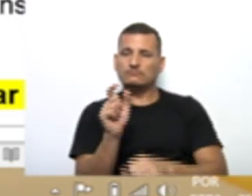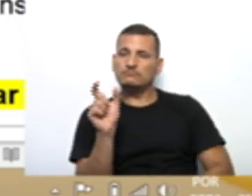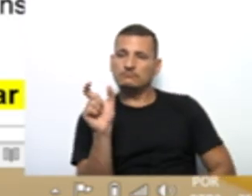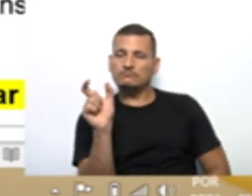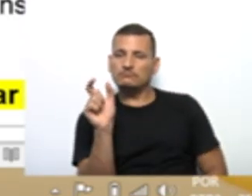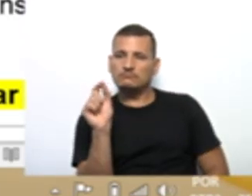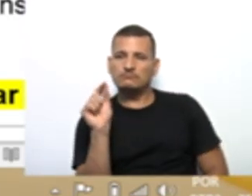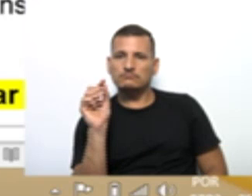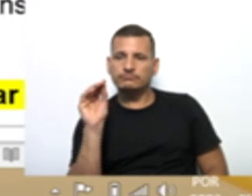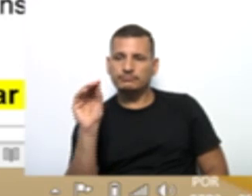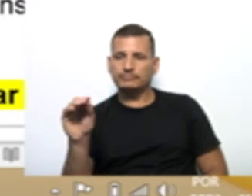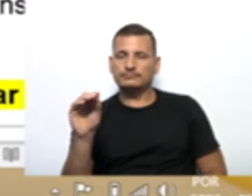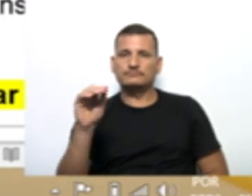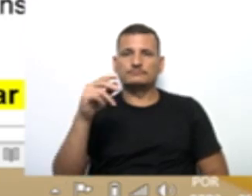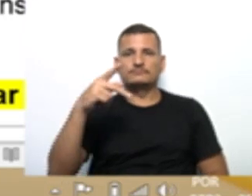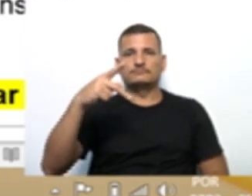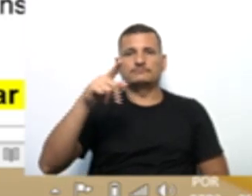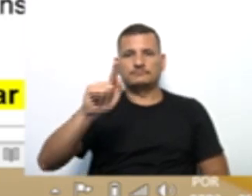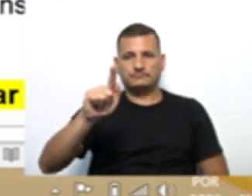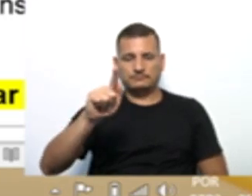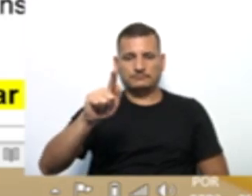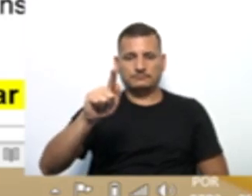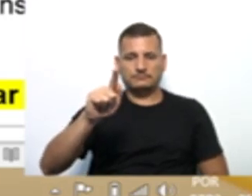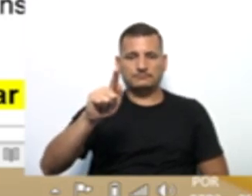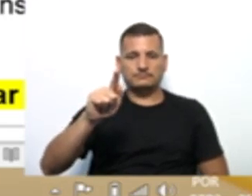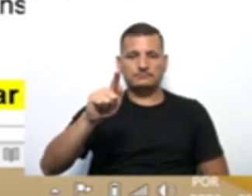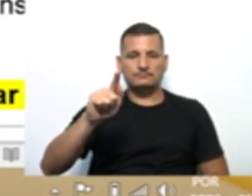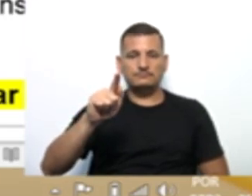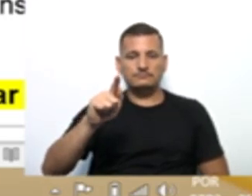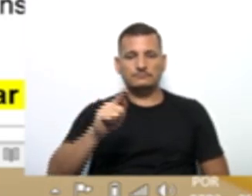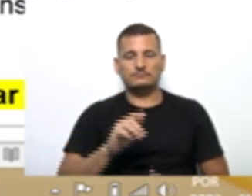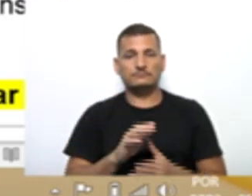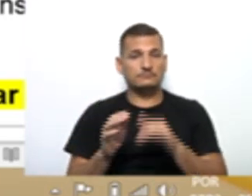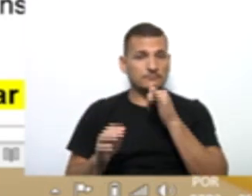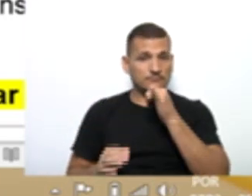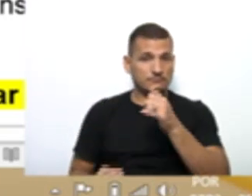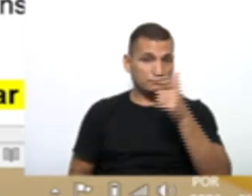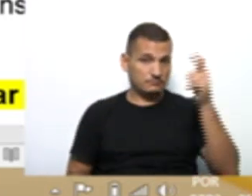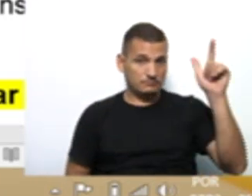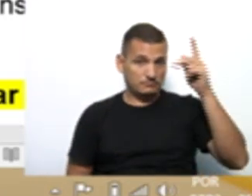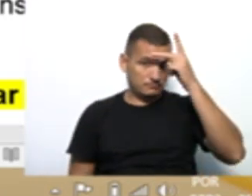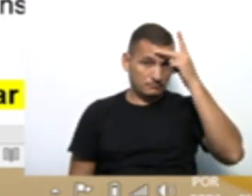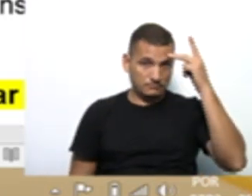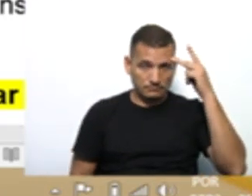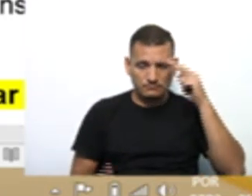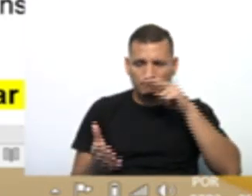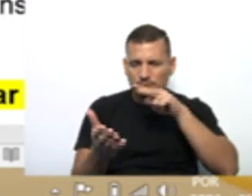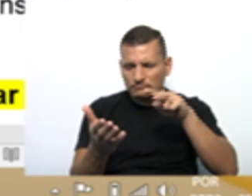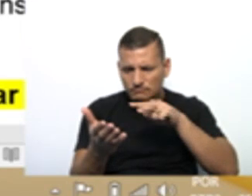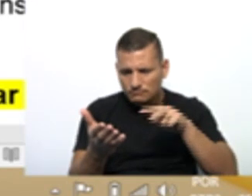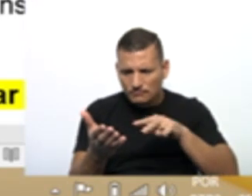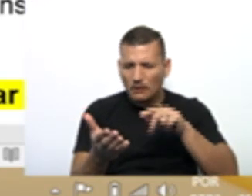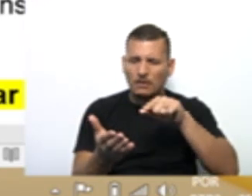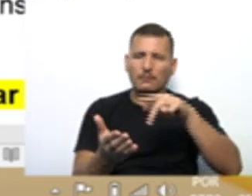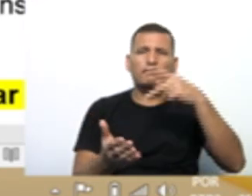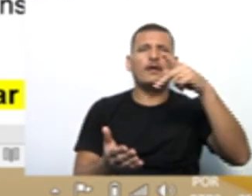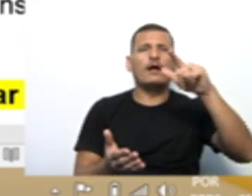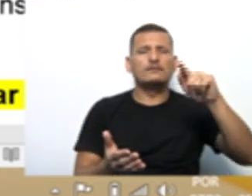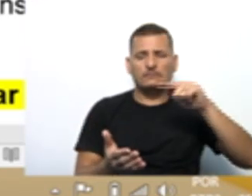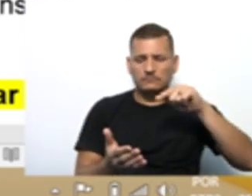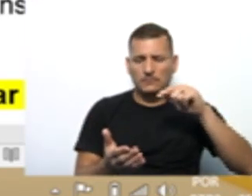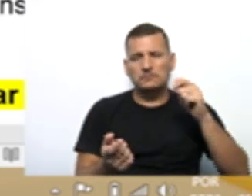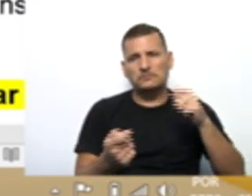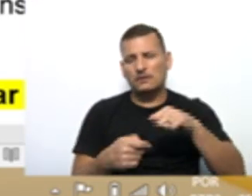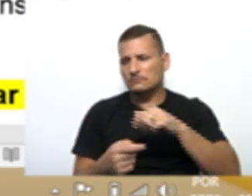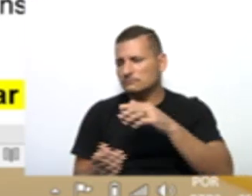que consta essa citação que você trouxe. Se alguém gostou da citação e quiser consultar a fonte, a pessoa vai lá nas suas